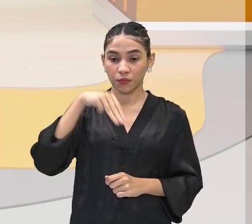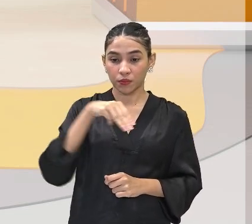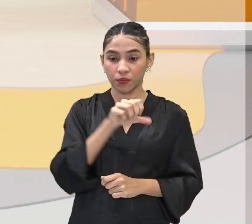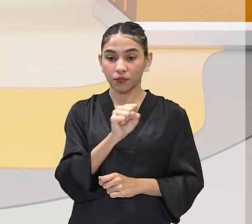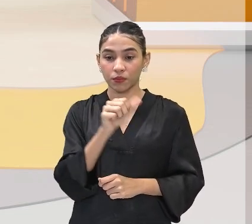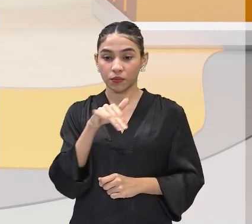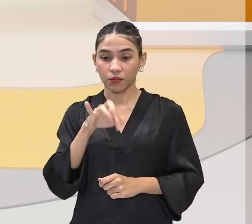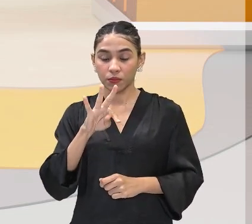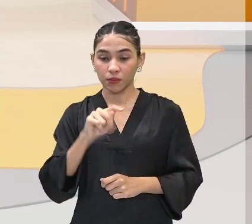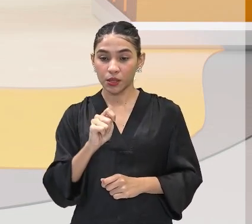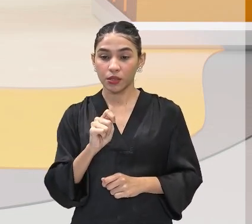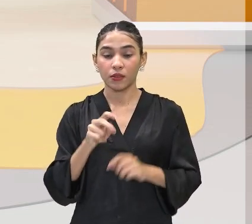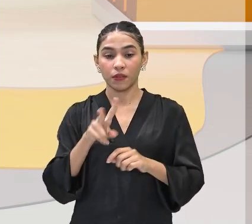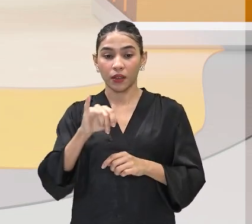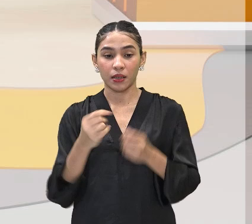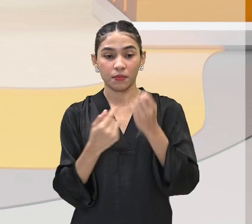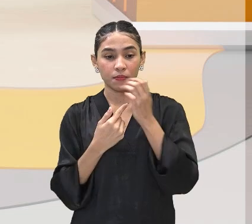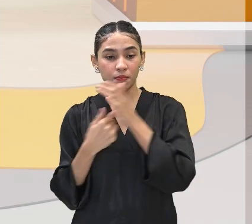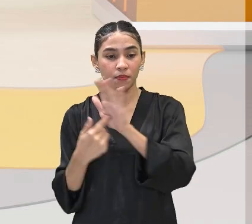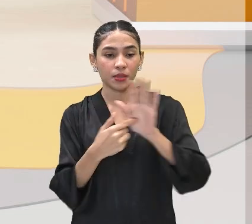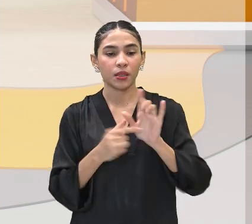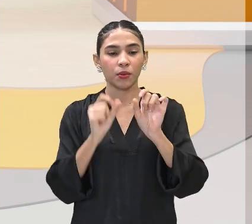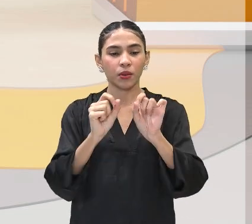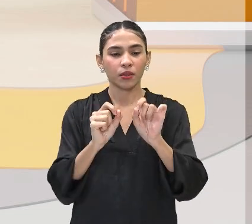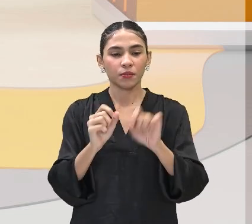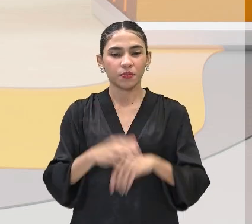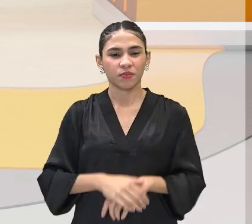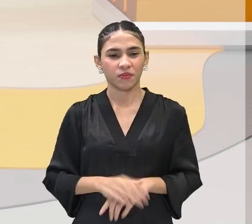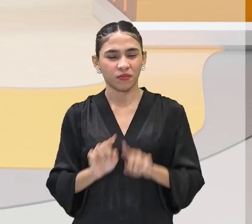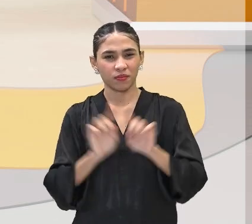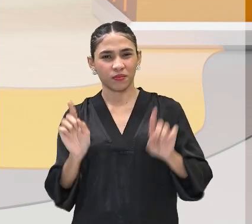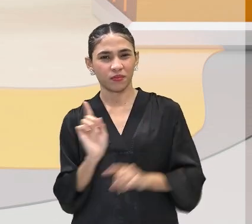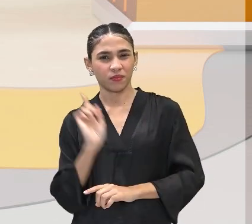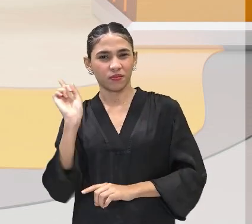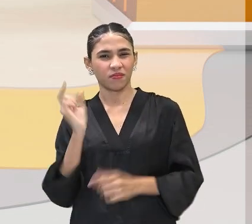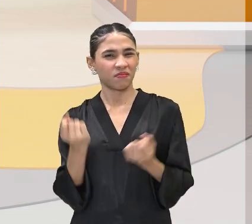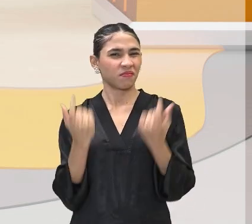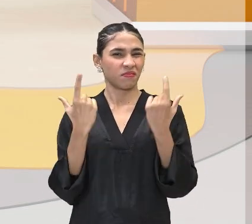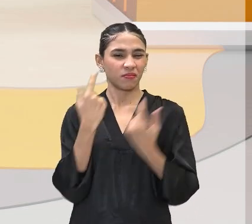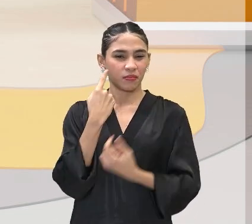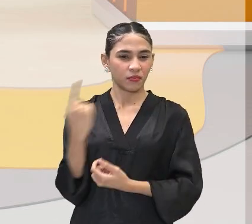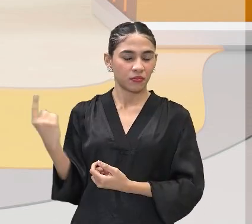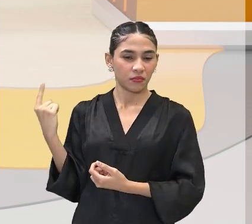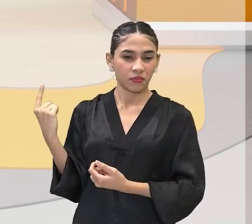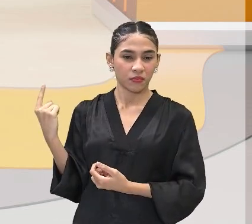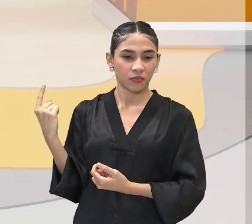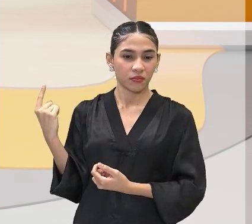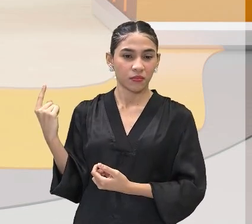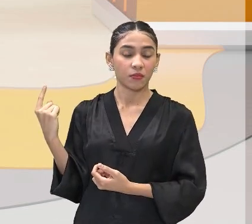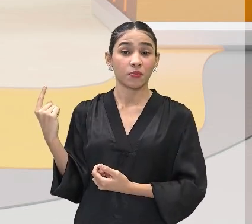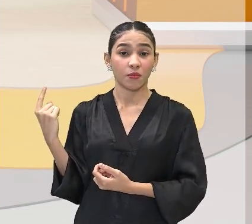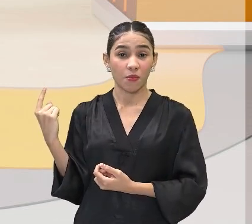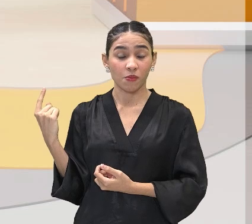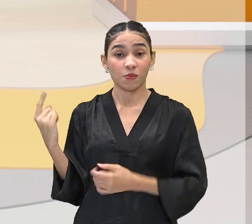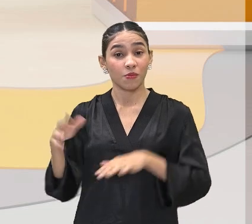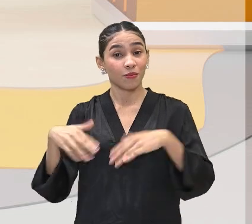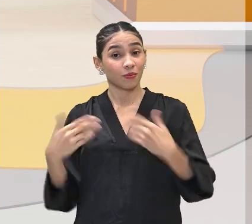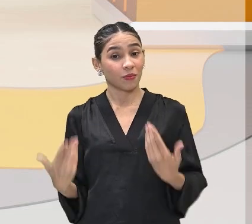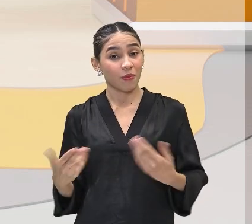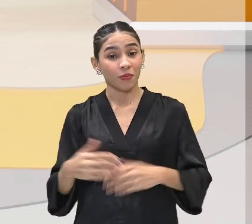o conceito da mão invisível. Mas, professor, o que seria essa mão invisível?